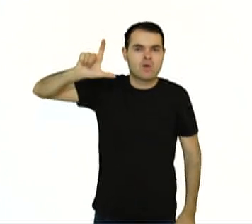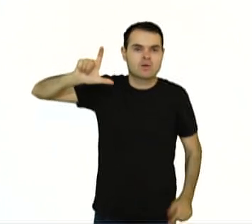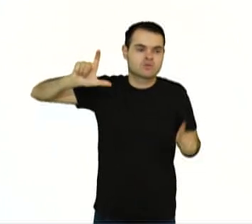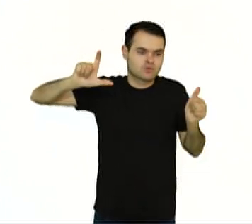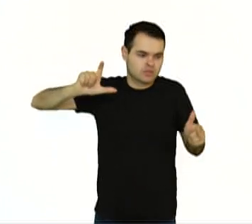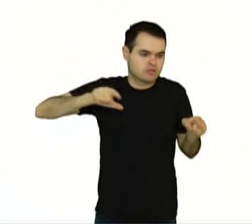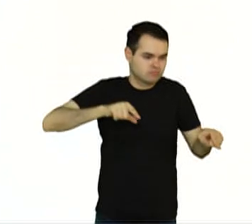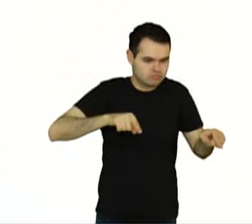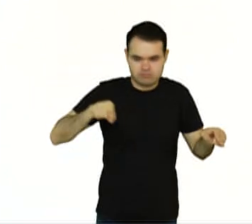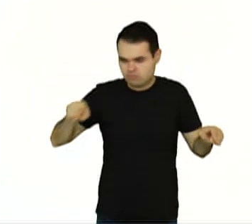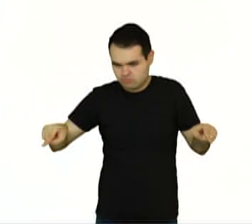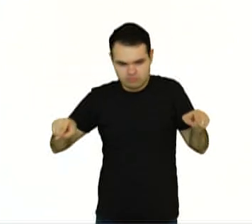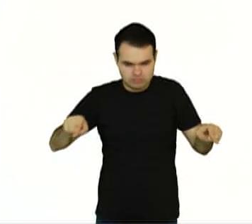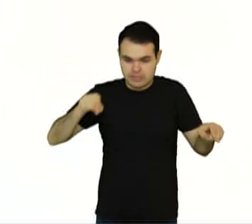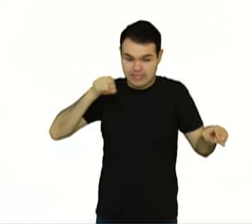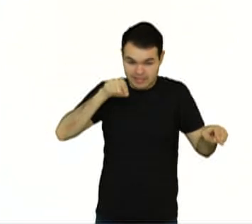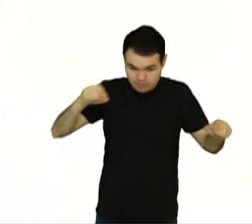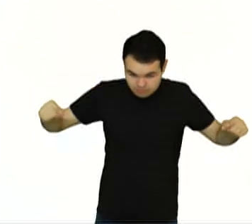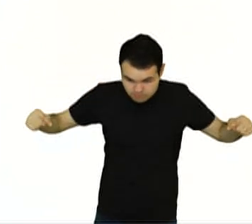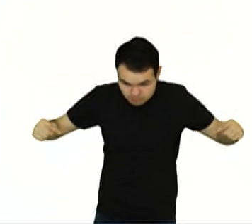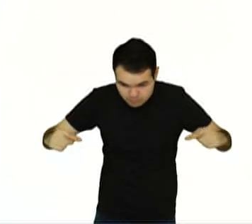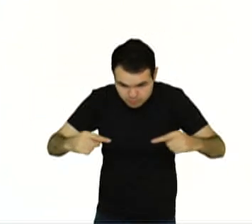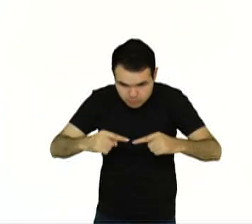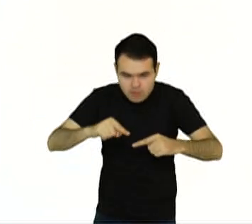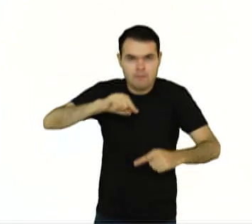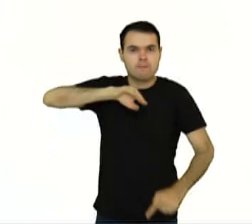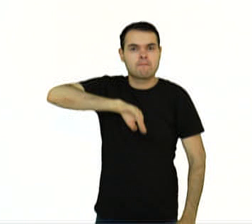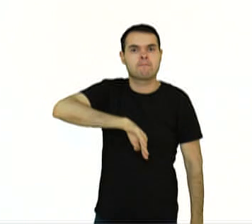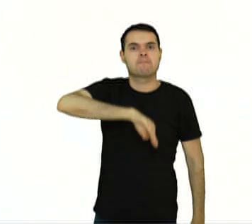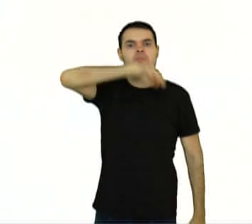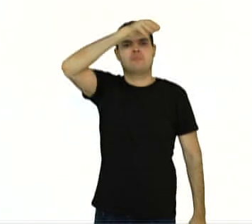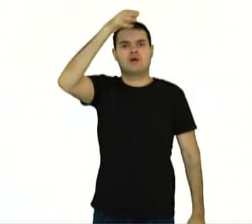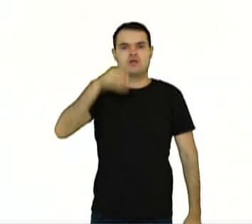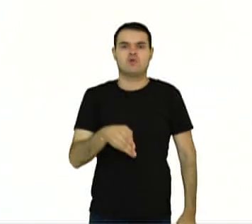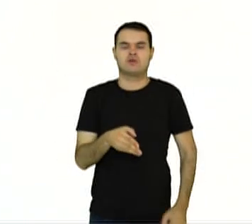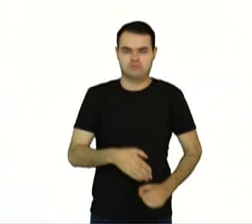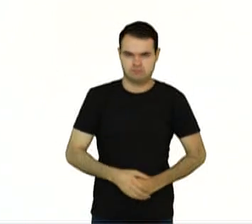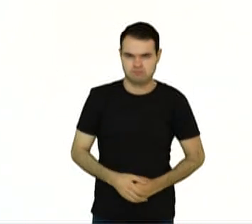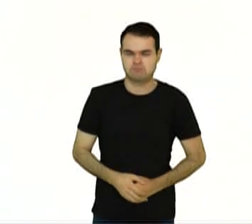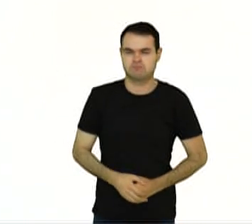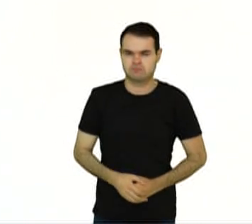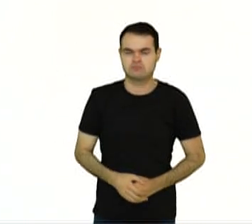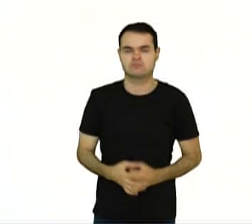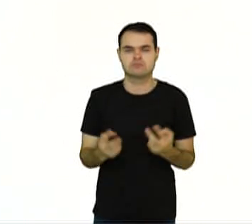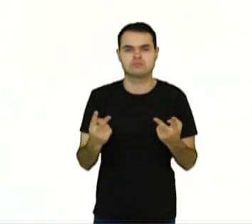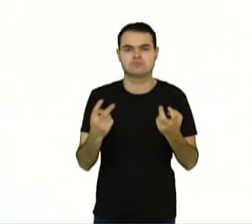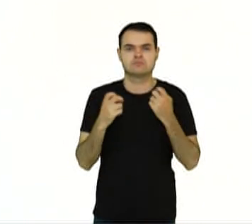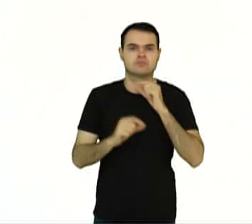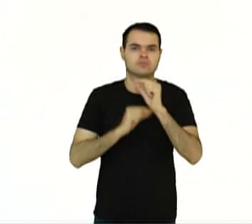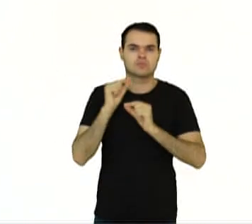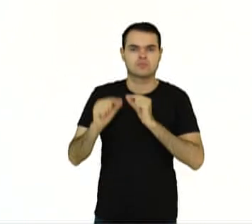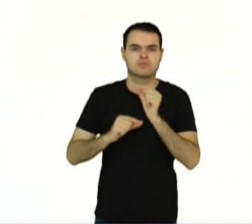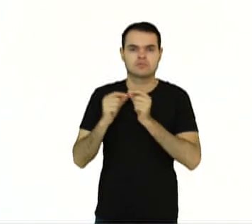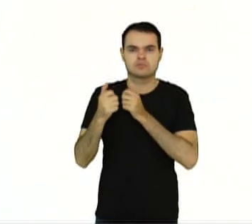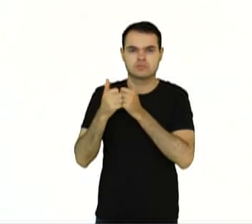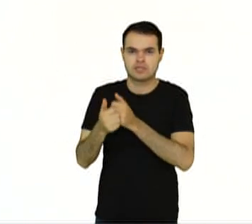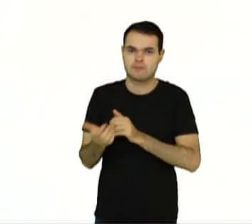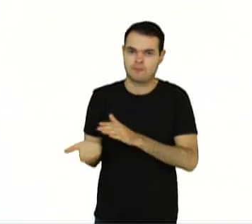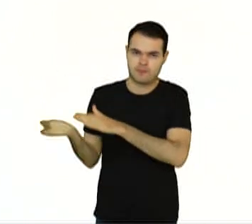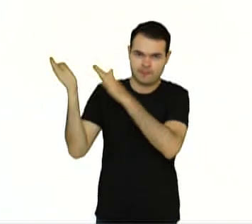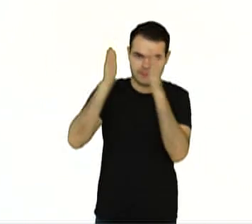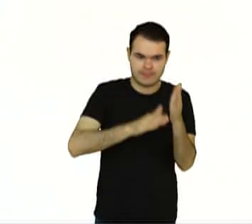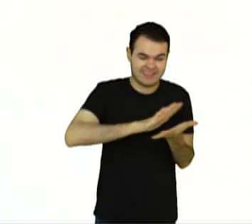ondas individuais. E foi exatamente isso que vimos ali no nosso primeiro exemplo. Agora acompanhe aqui. Ó. A interferência